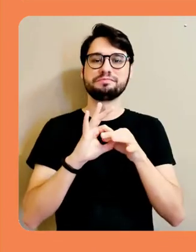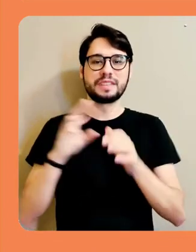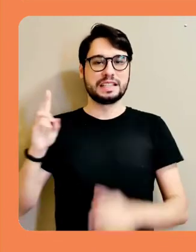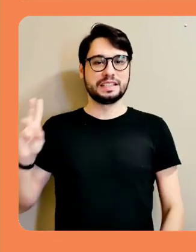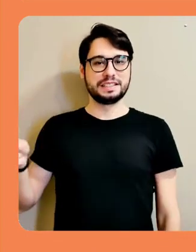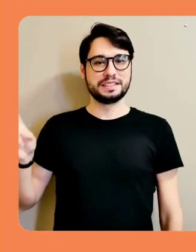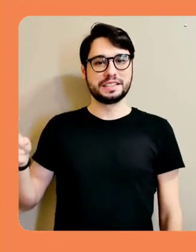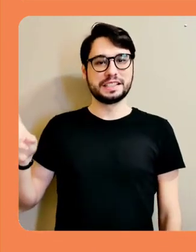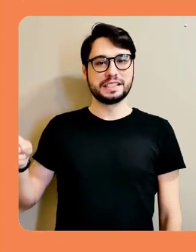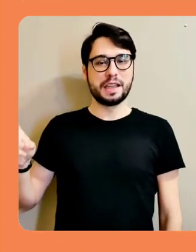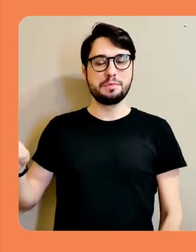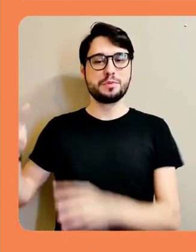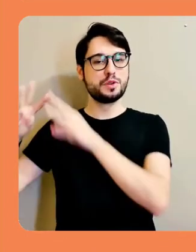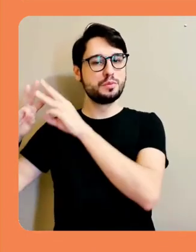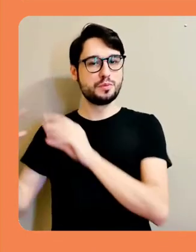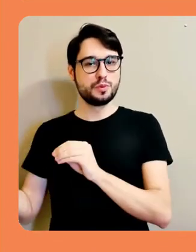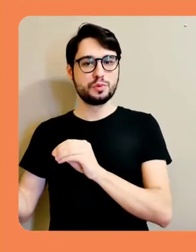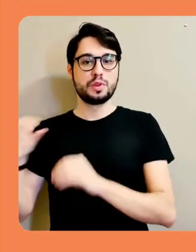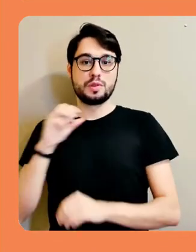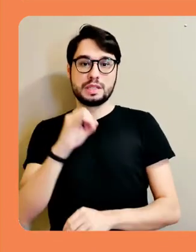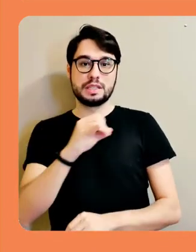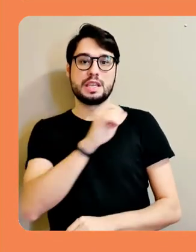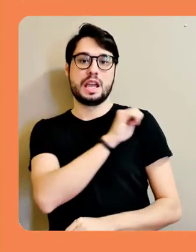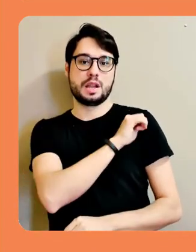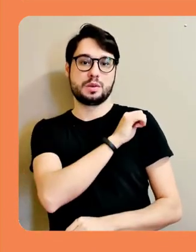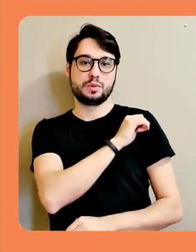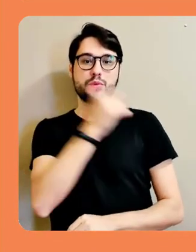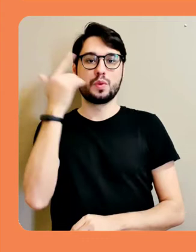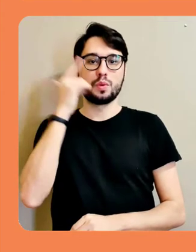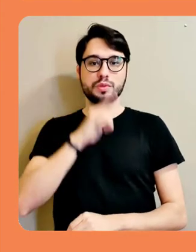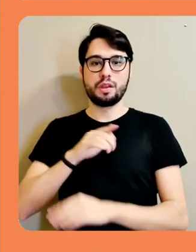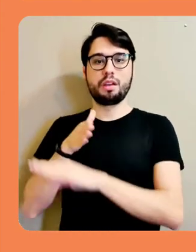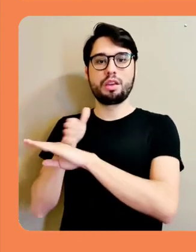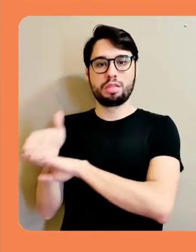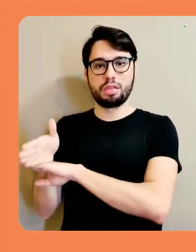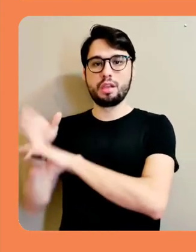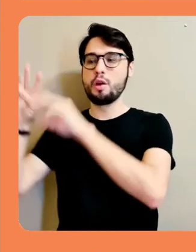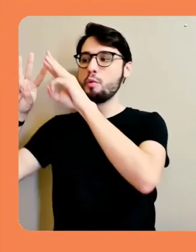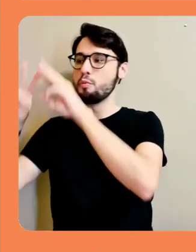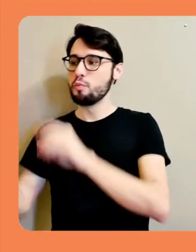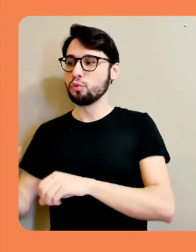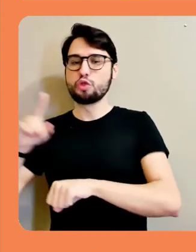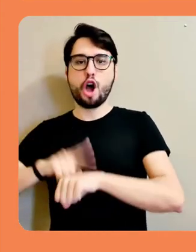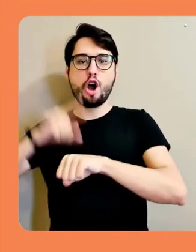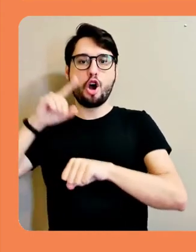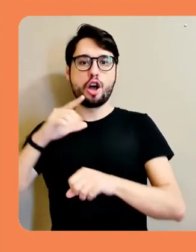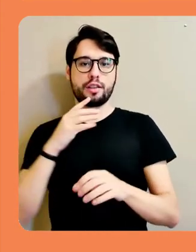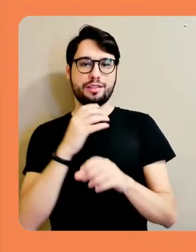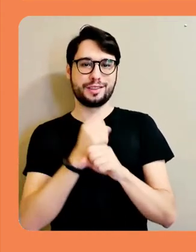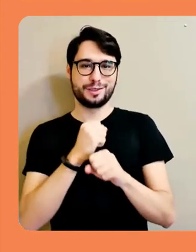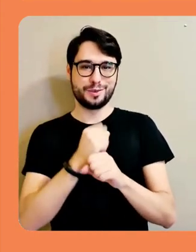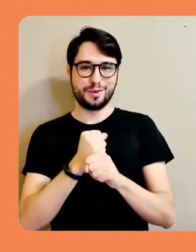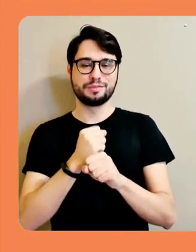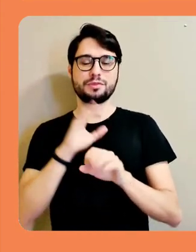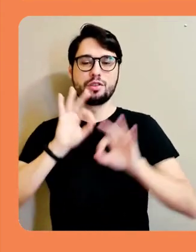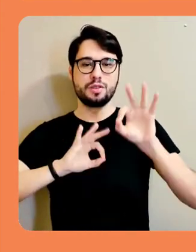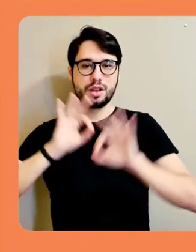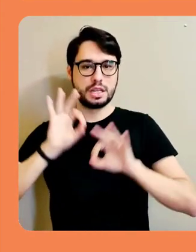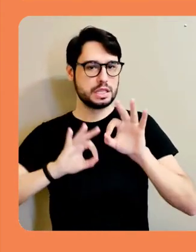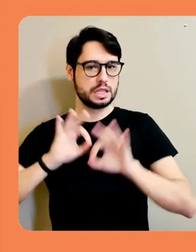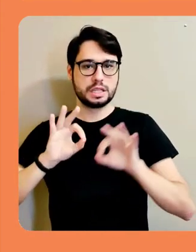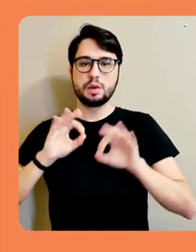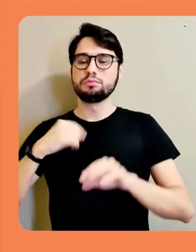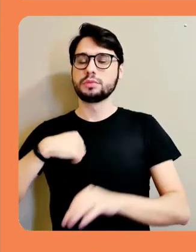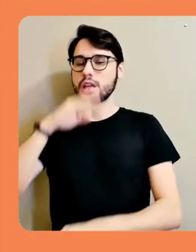ou ter acesso a duas plataformas caso o seu aluno tenha já um login ou tem acesso a isso aqui